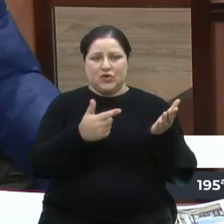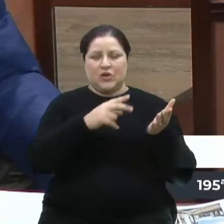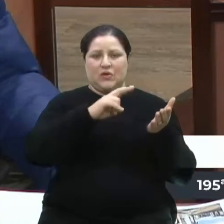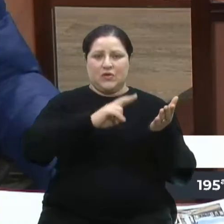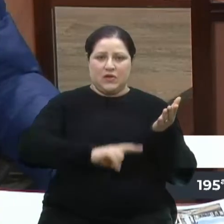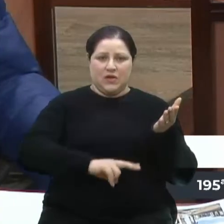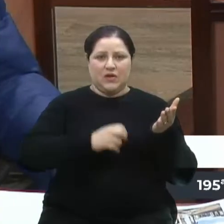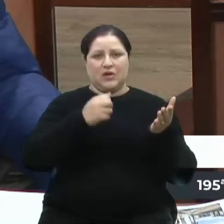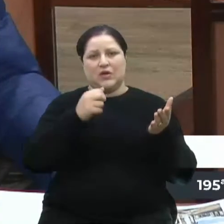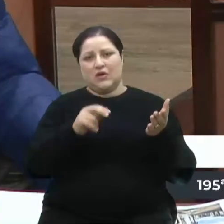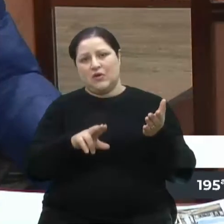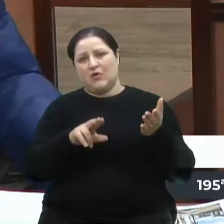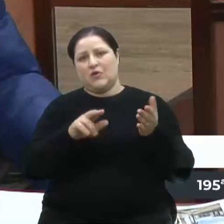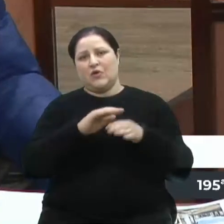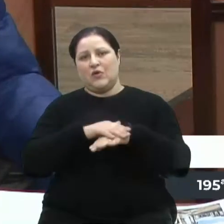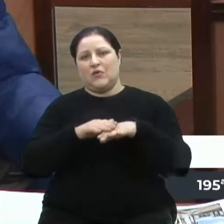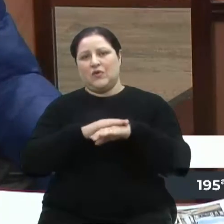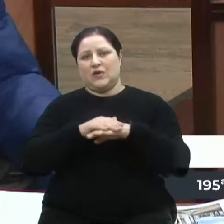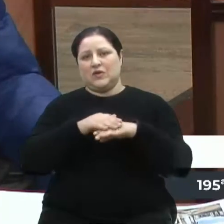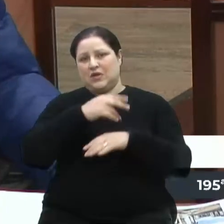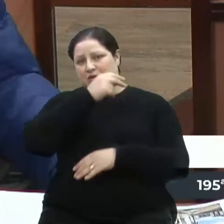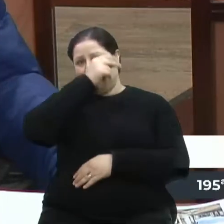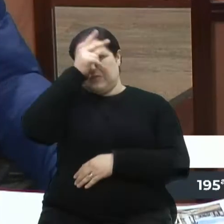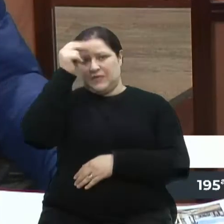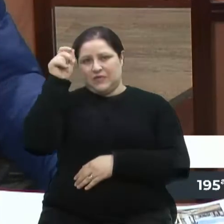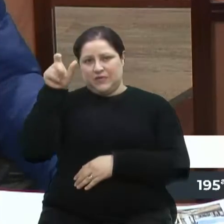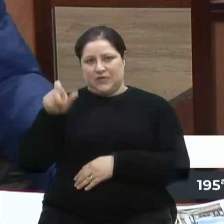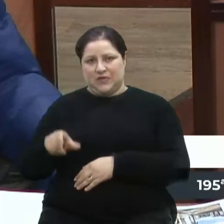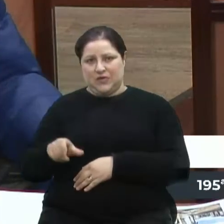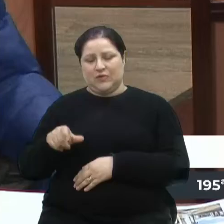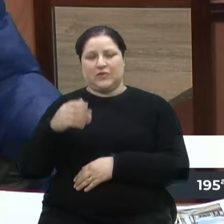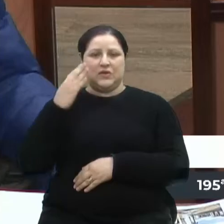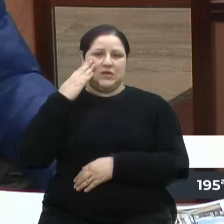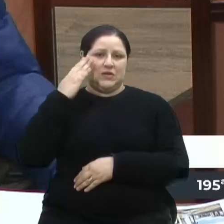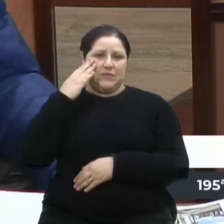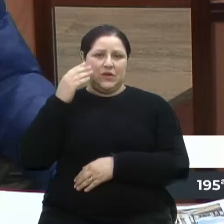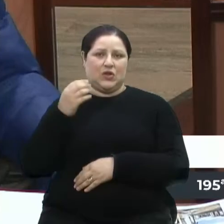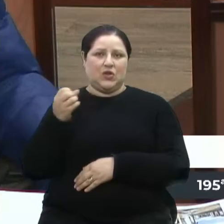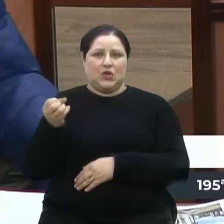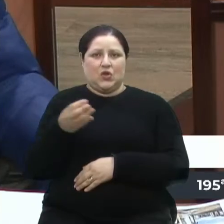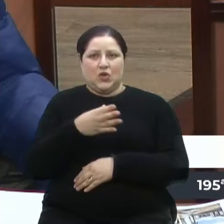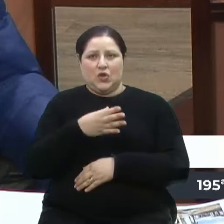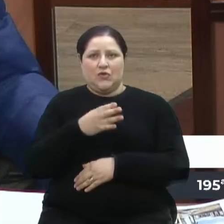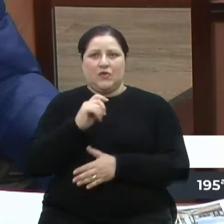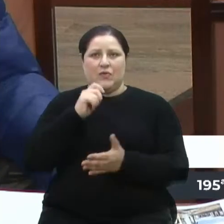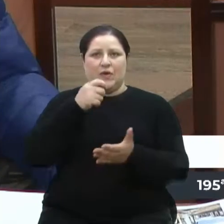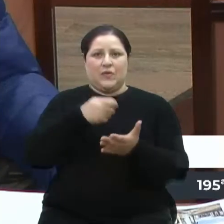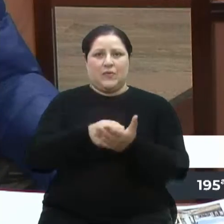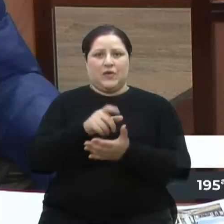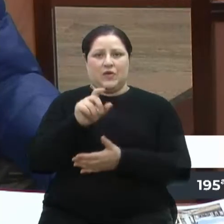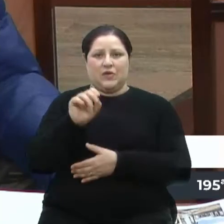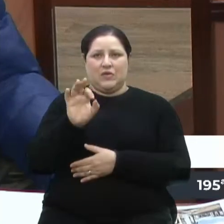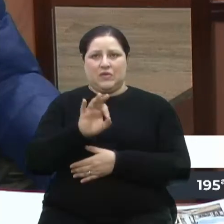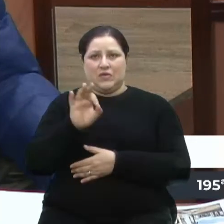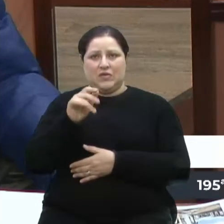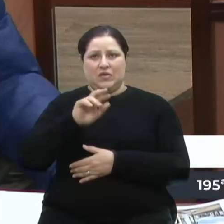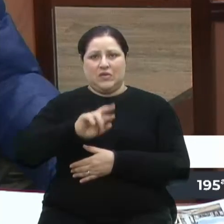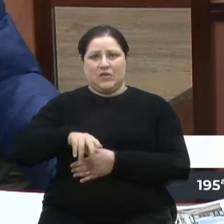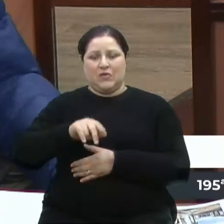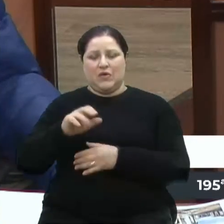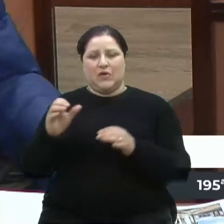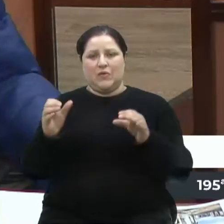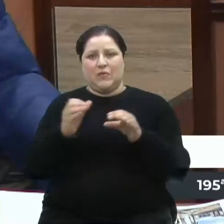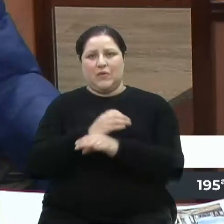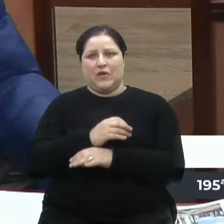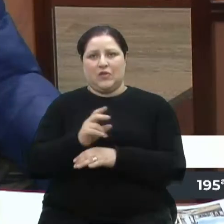secretário, com o prefeito, enfim, a gente vai saber que, inclusive, essa nova tarifa técnica não assume a integralidade do aumento do